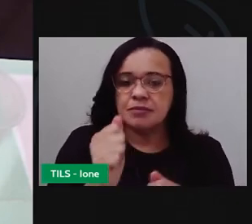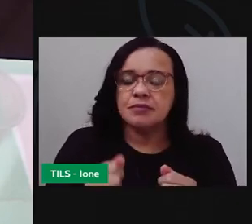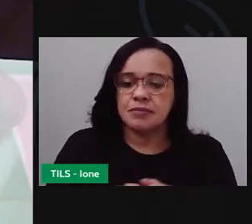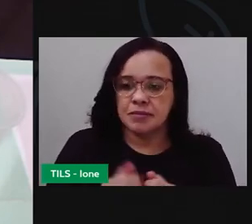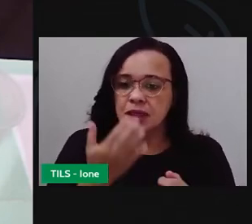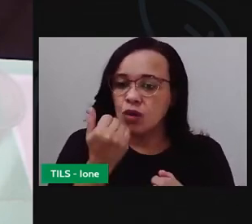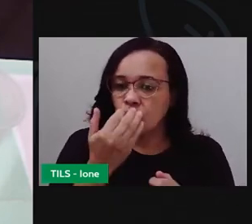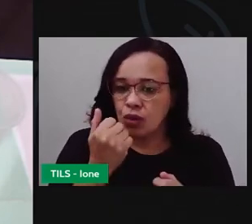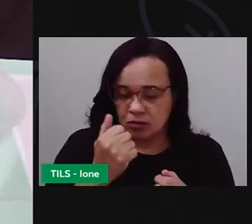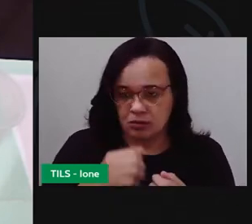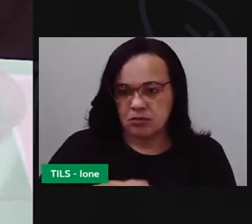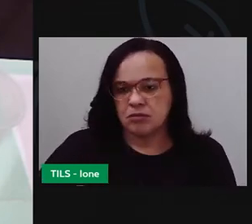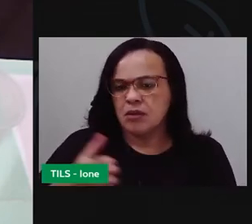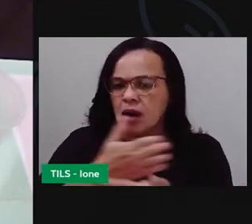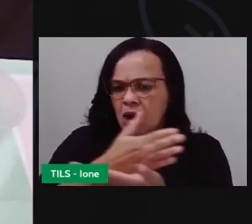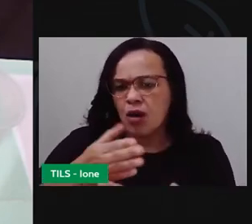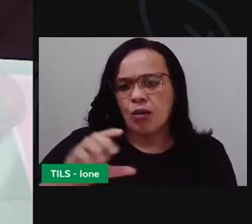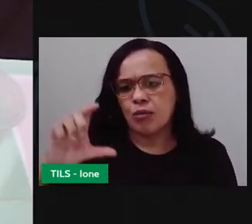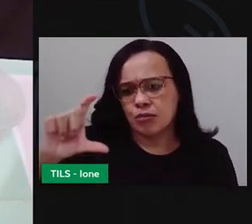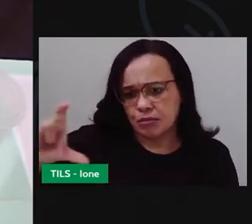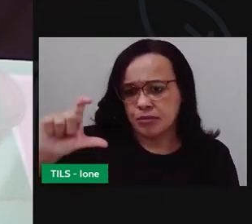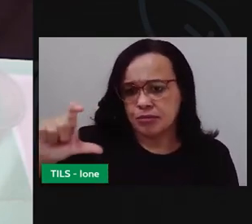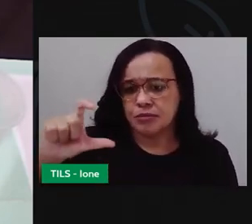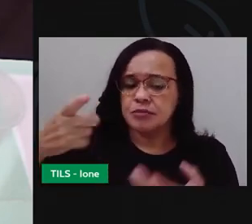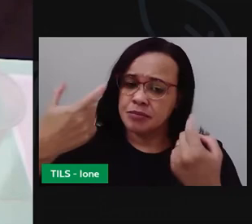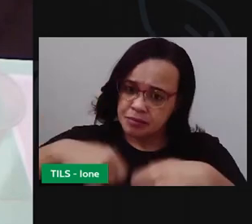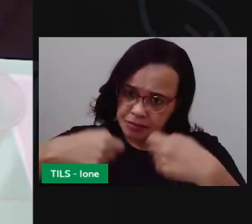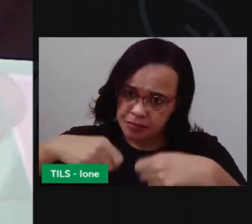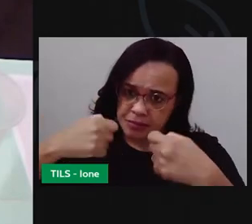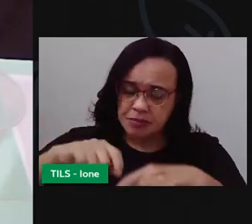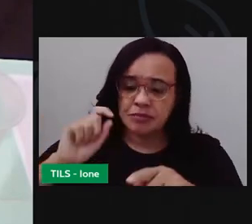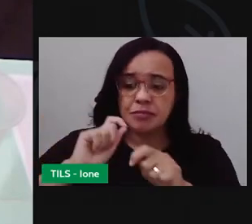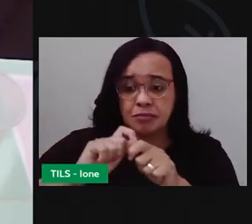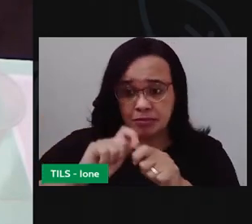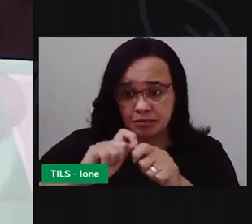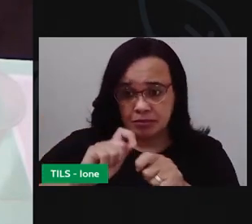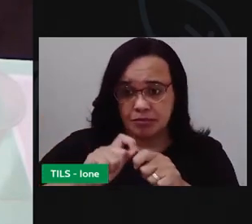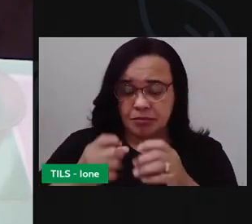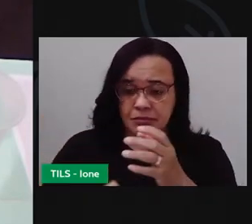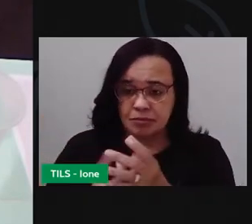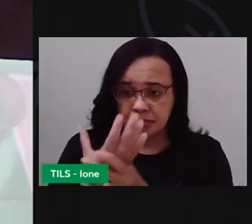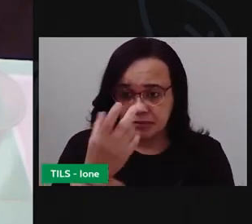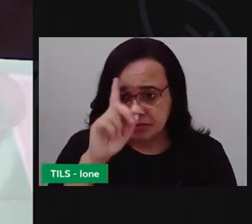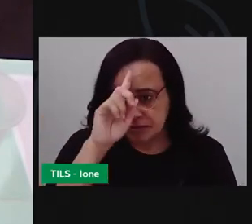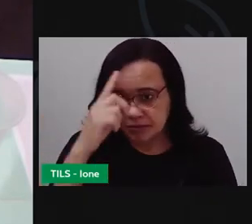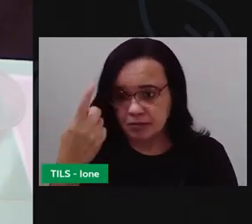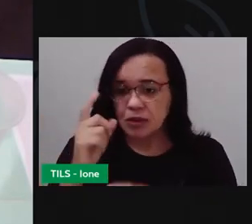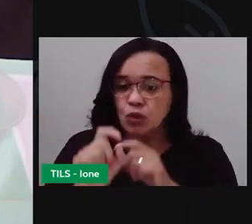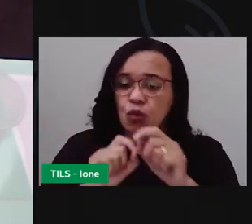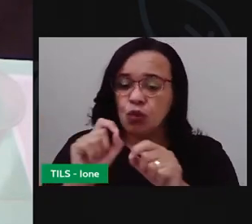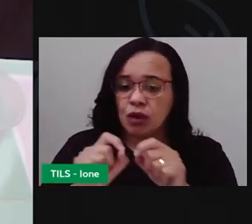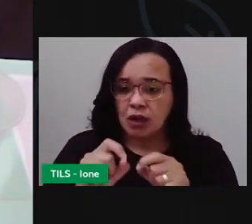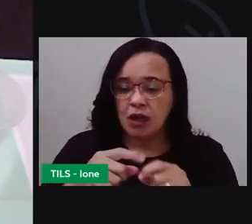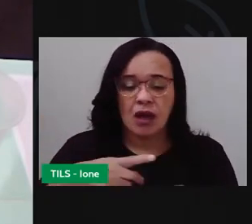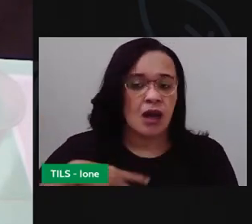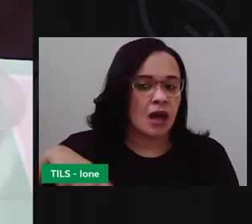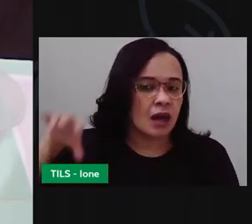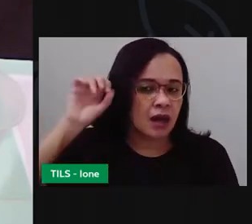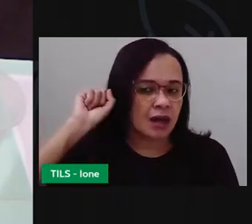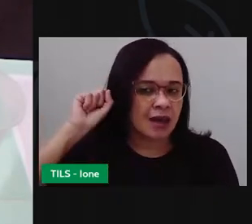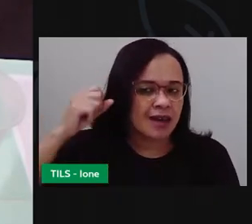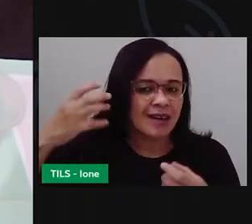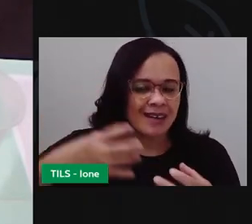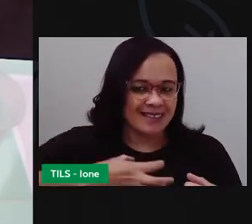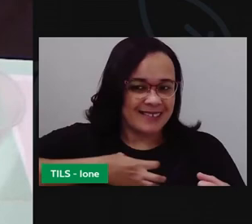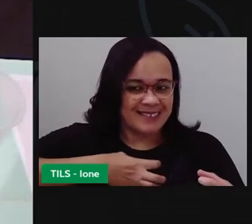Alguns grãos de arroz vão ser necessários para a gente produzir aí o som do nosso instrumento, o